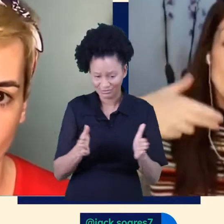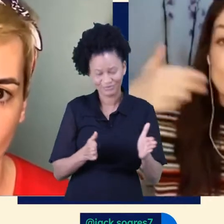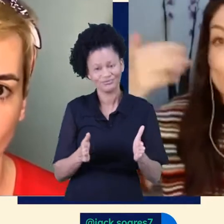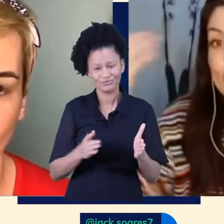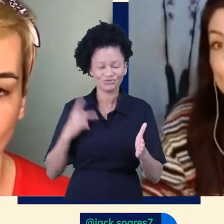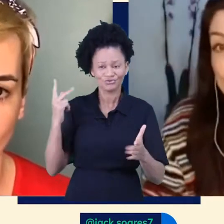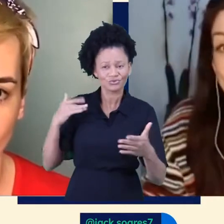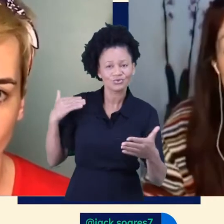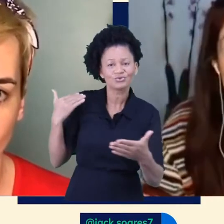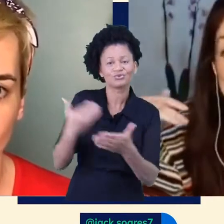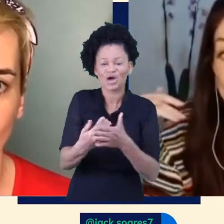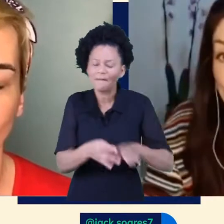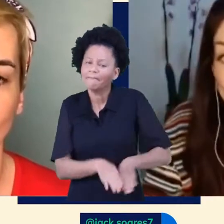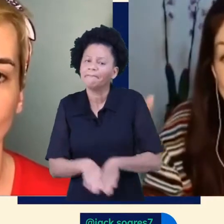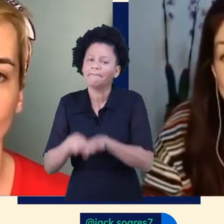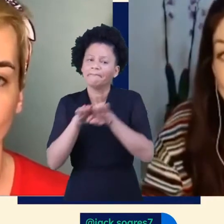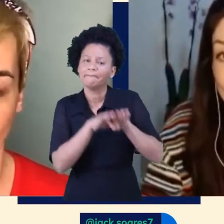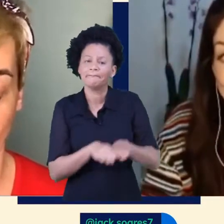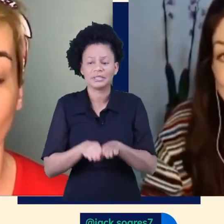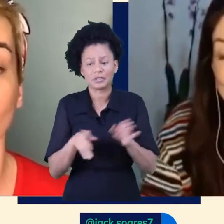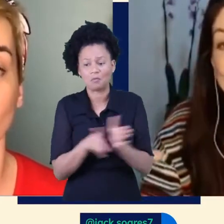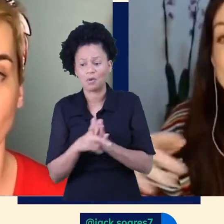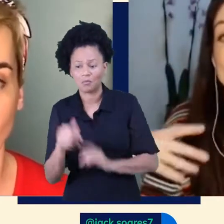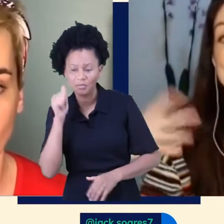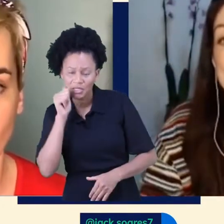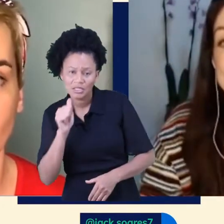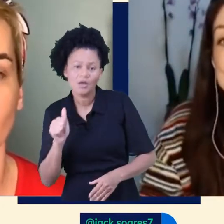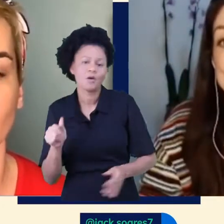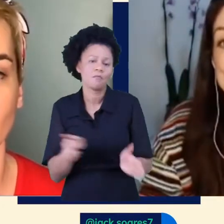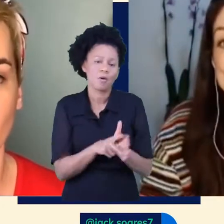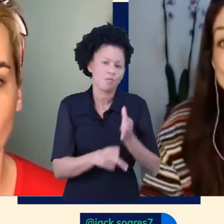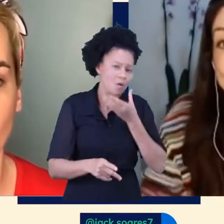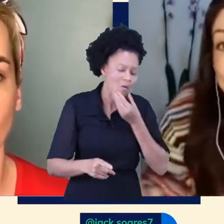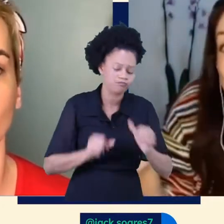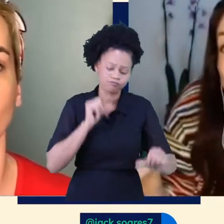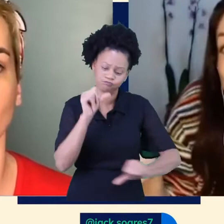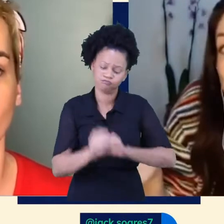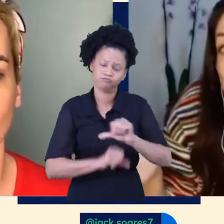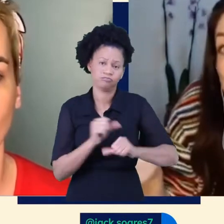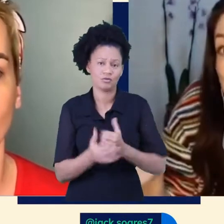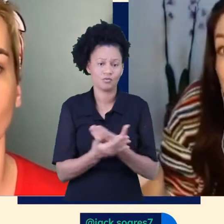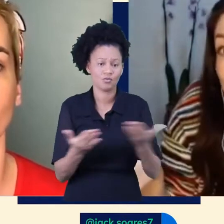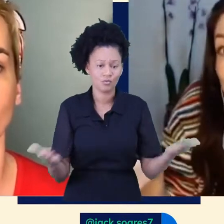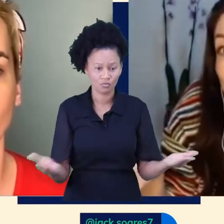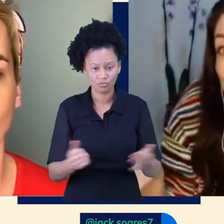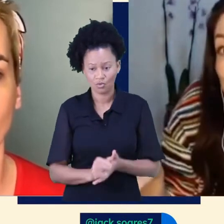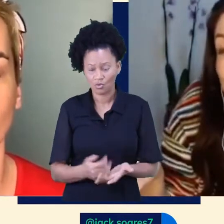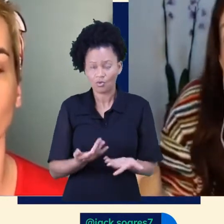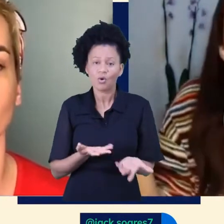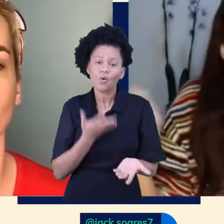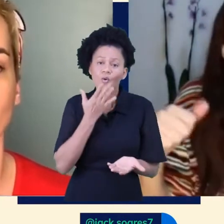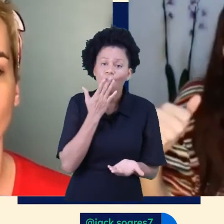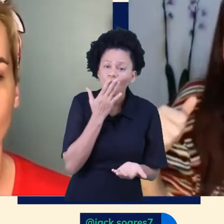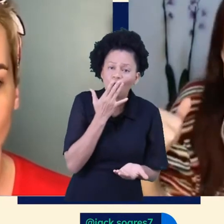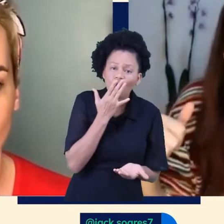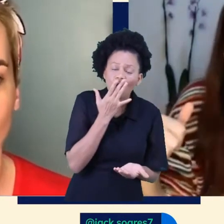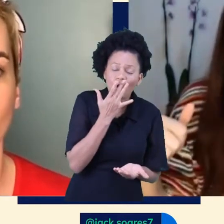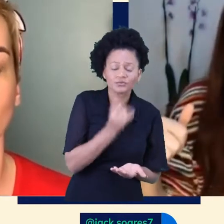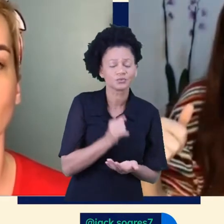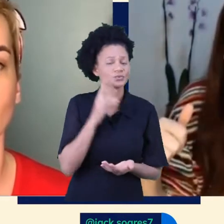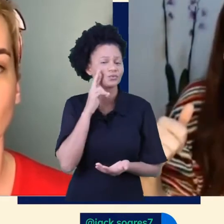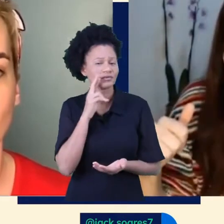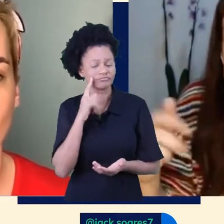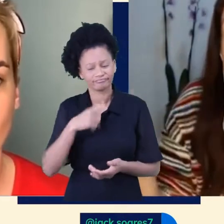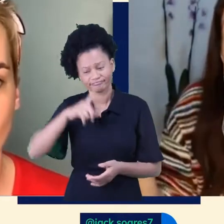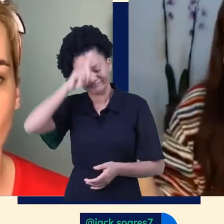de menino e de menina, muda completamente. Tanto que o rosa e azul é uma invenção atual, é